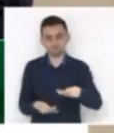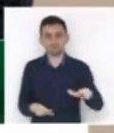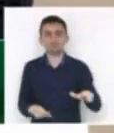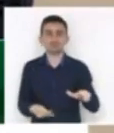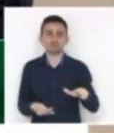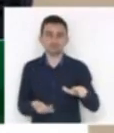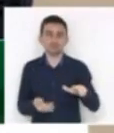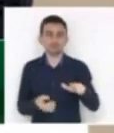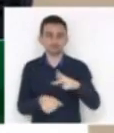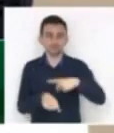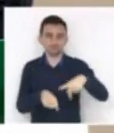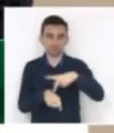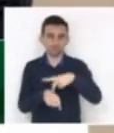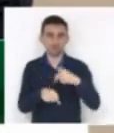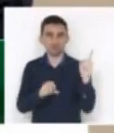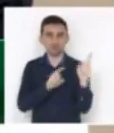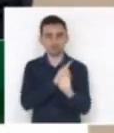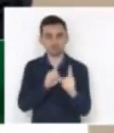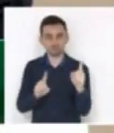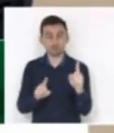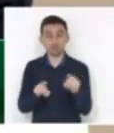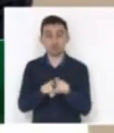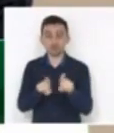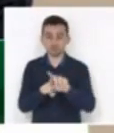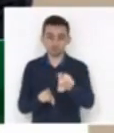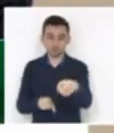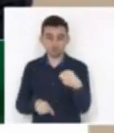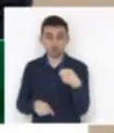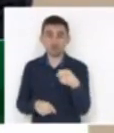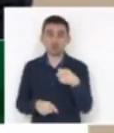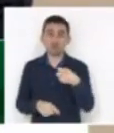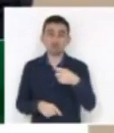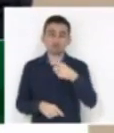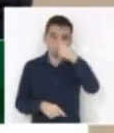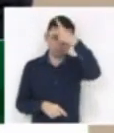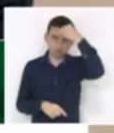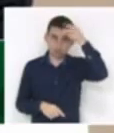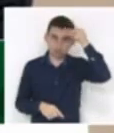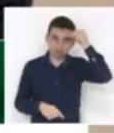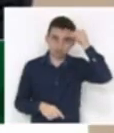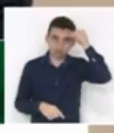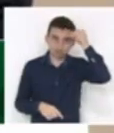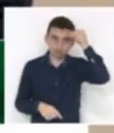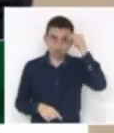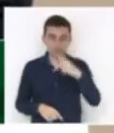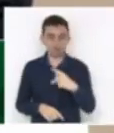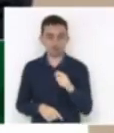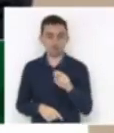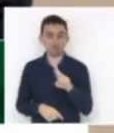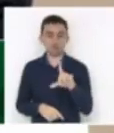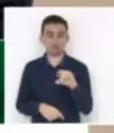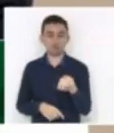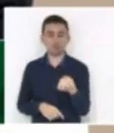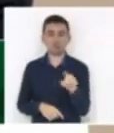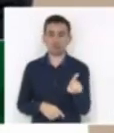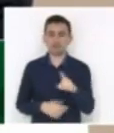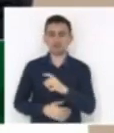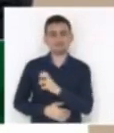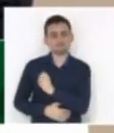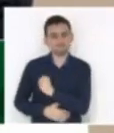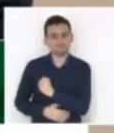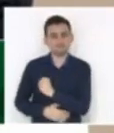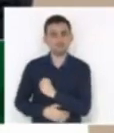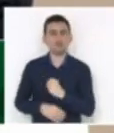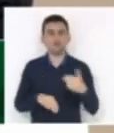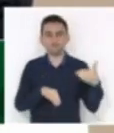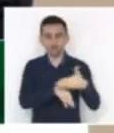E o ex-prefeito Paulo Eixo, que foi o idealizador dessa festa nacional, era um apaixonado. A todo momento vinha esse